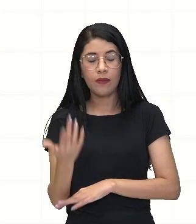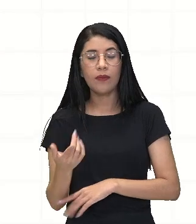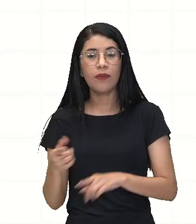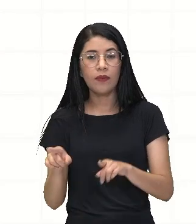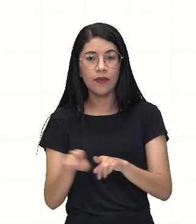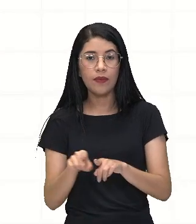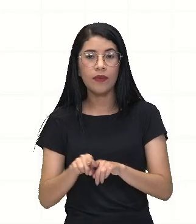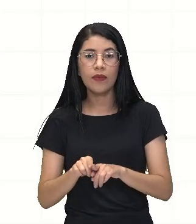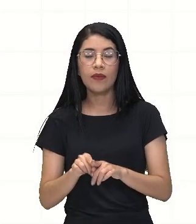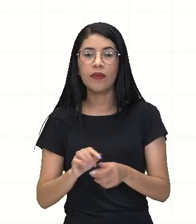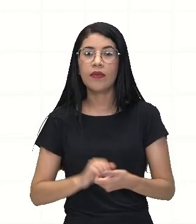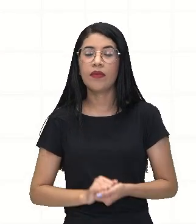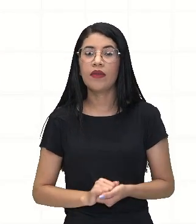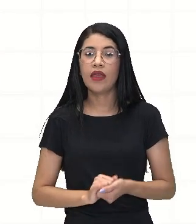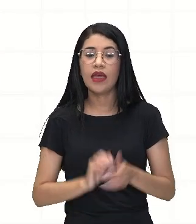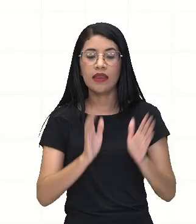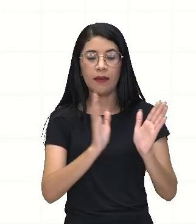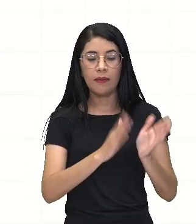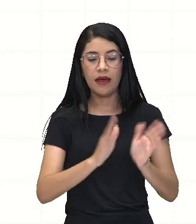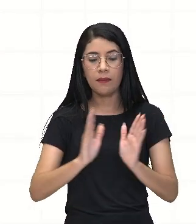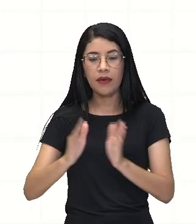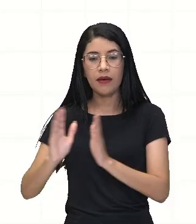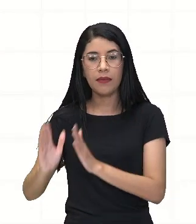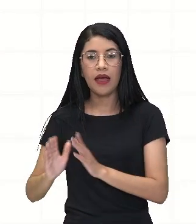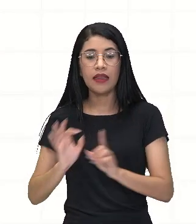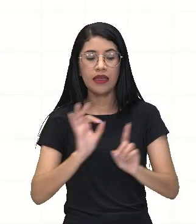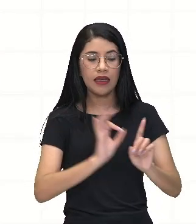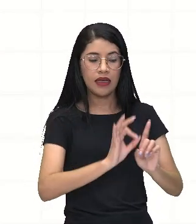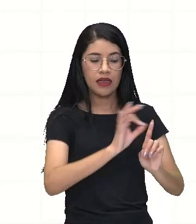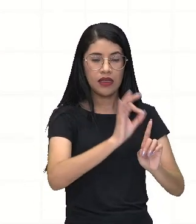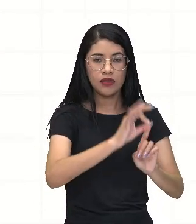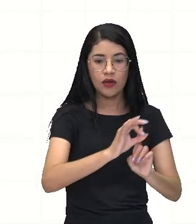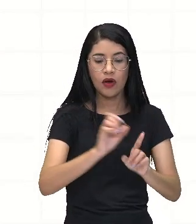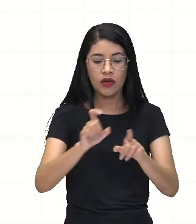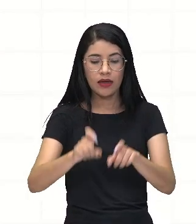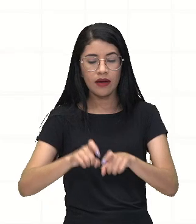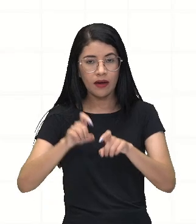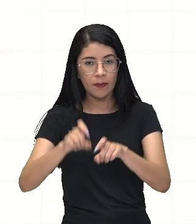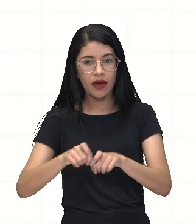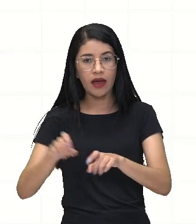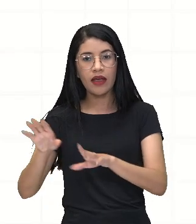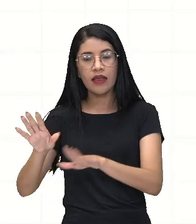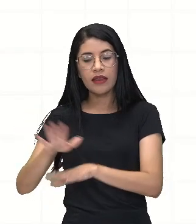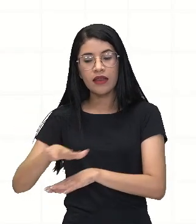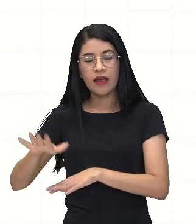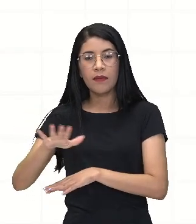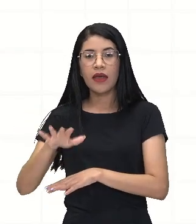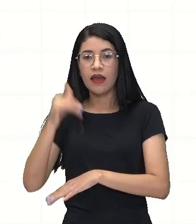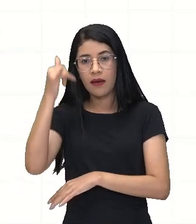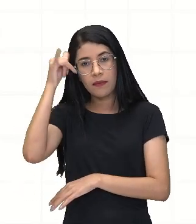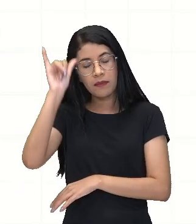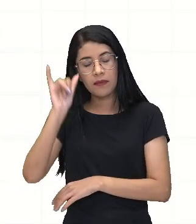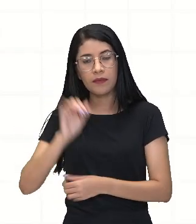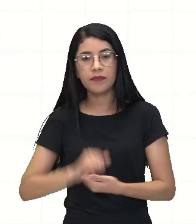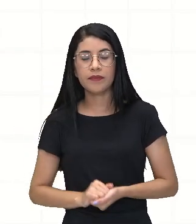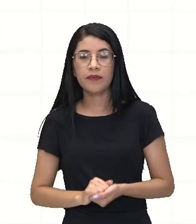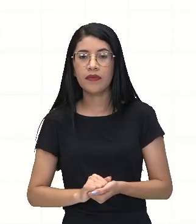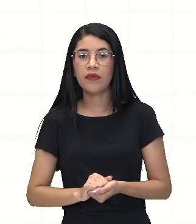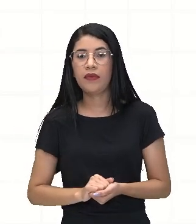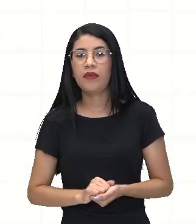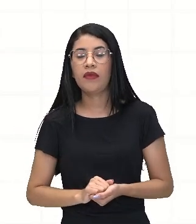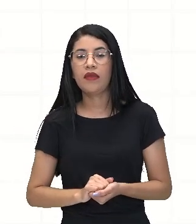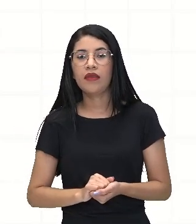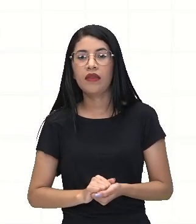aí, que está dividida entre a lavoura de soja e pecuária. Então, o manejo manejo florestal, ele é uma